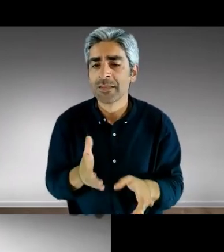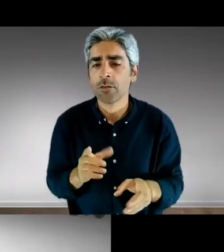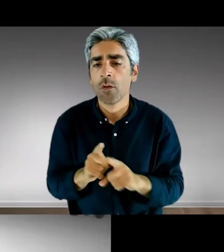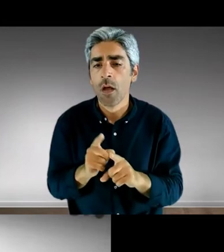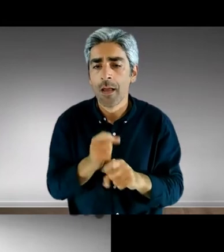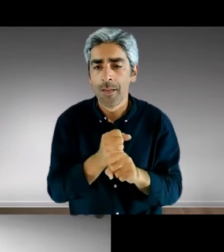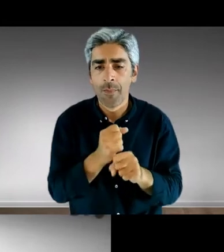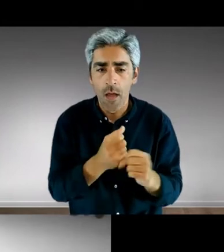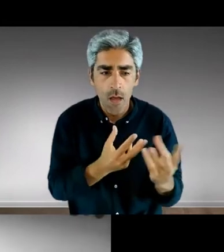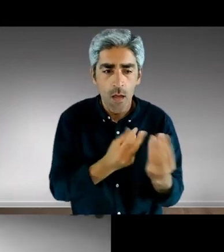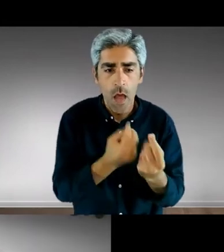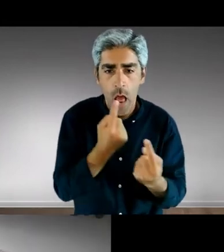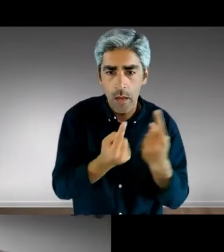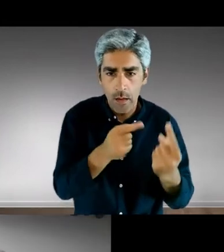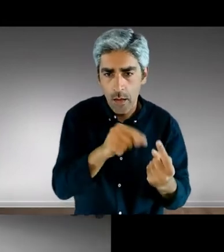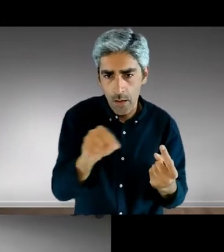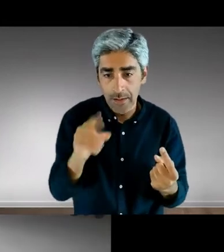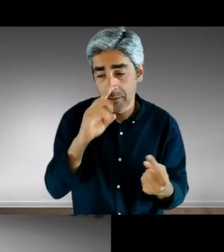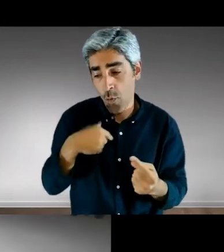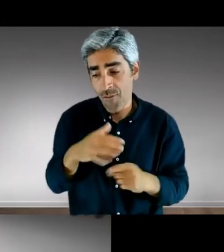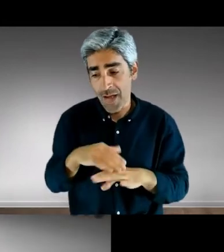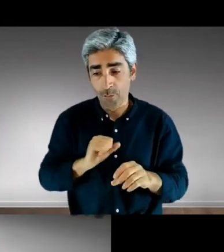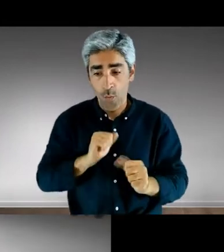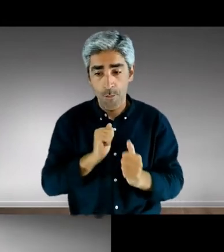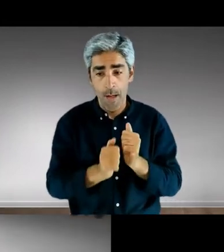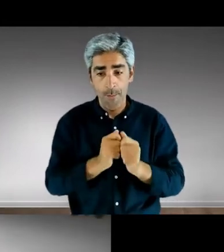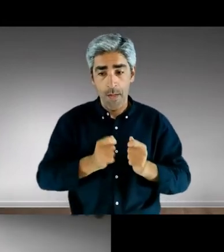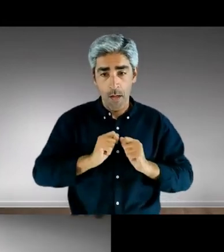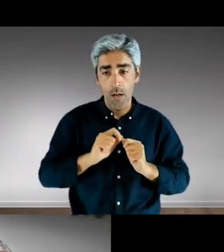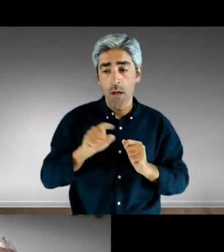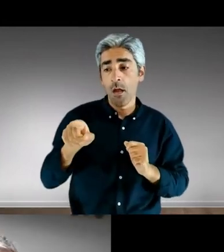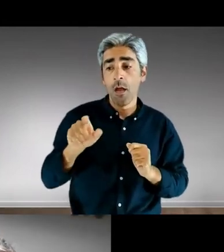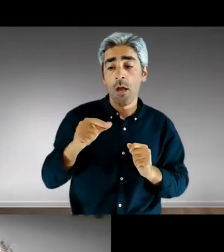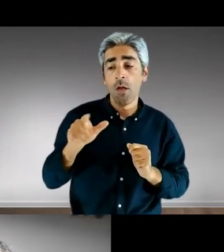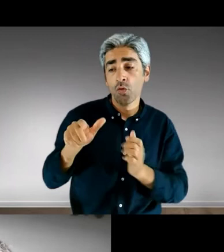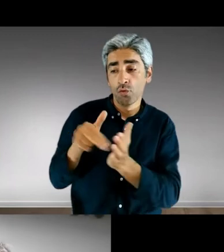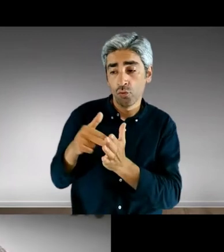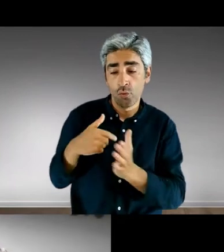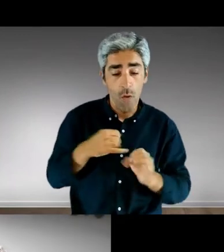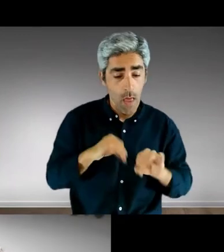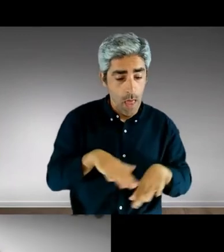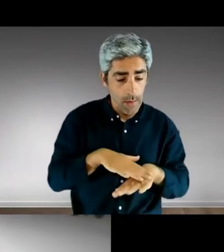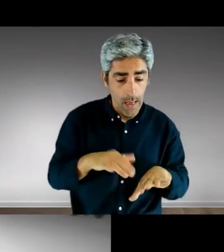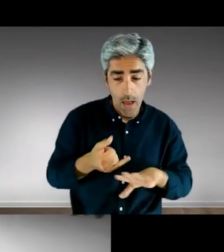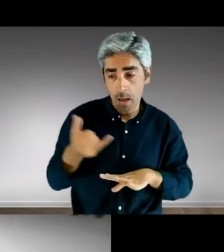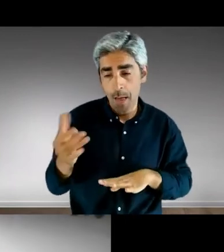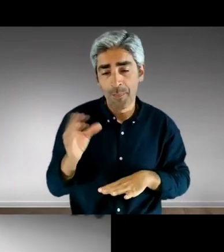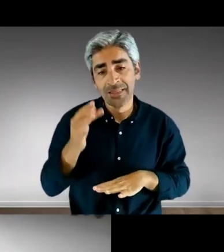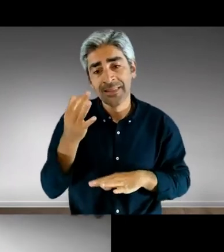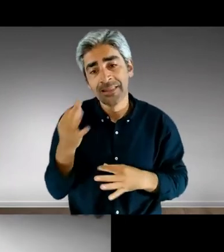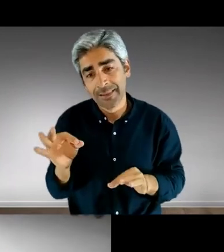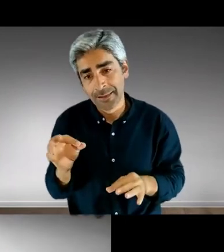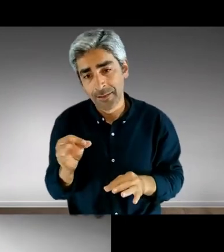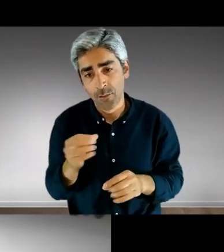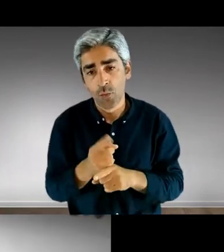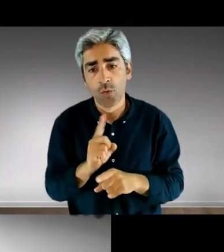que trabalhar com alguém, por isso se eu fizer a minha parte e depois o outro começar a fazer quando eu acabar, de alguma forma é mais simples do que nós dois estarmos a